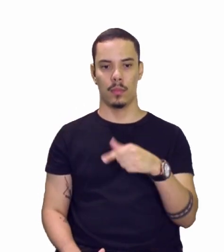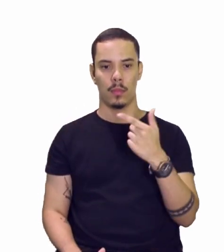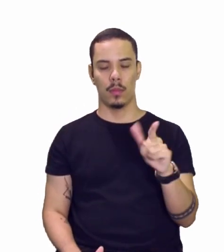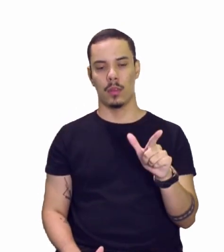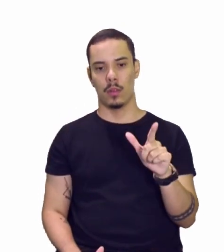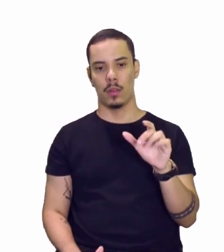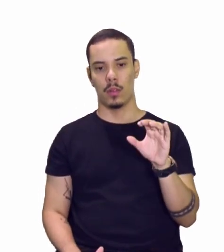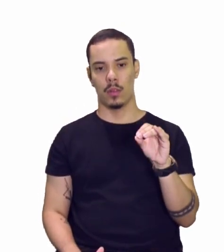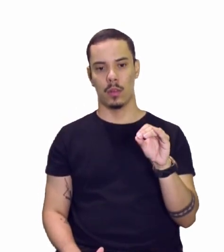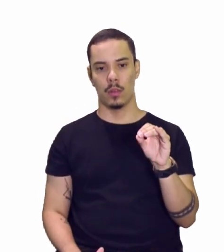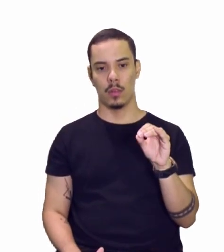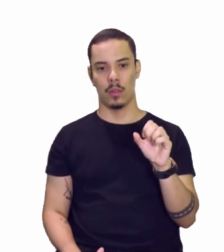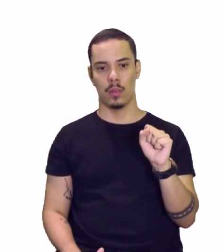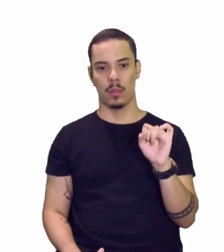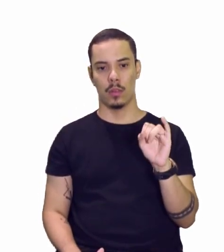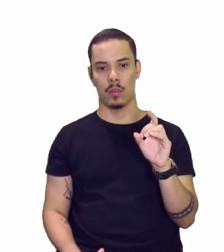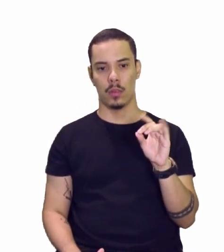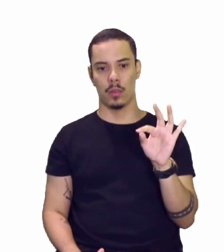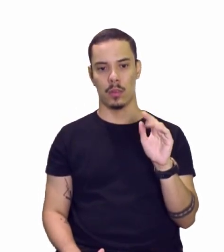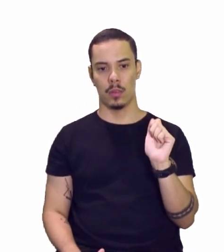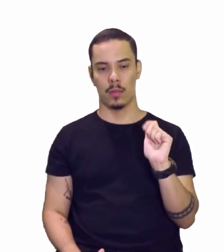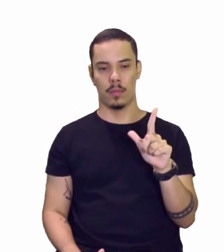Rondônia, Amazônia